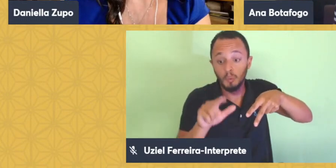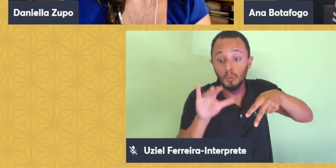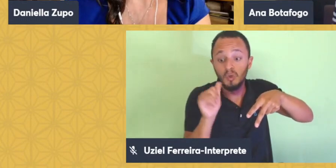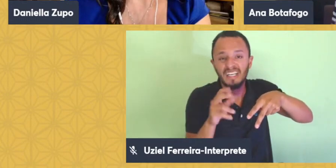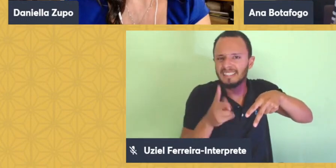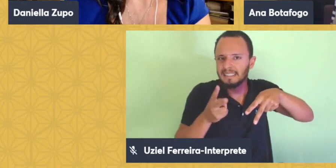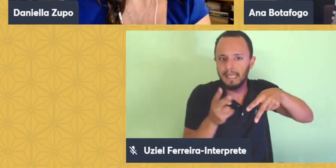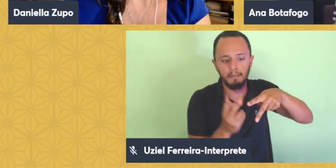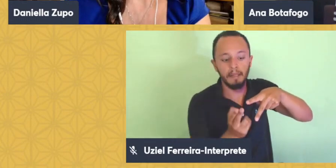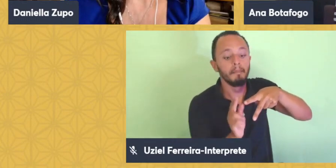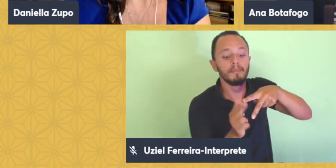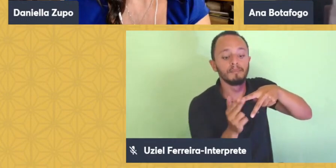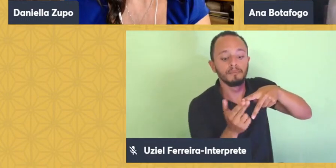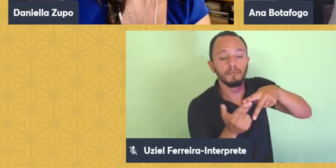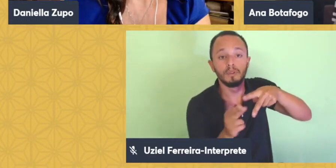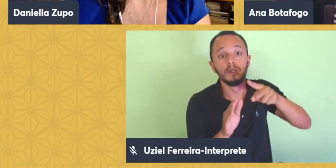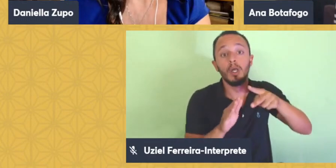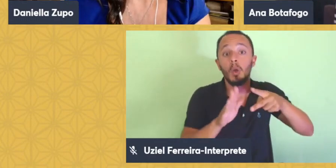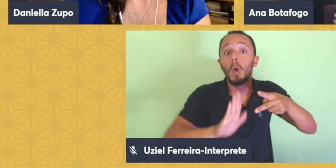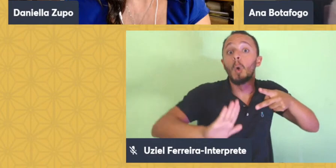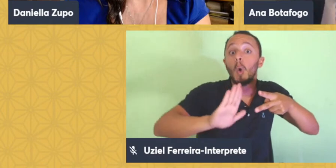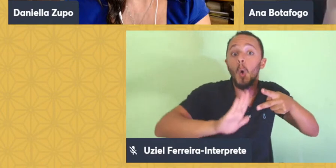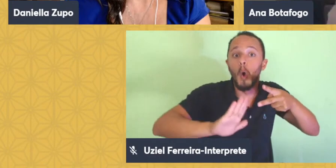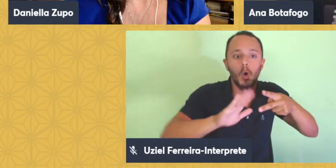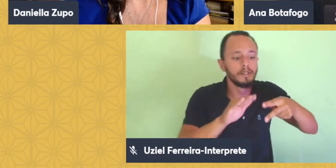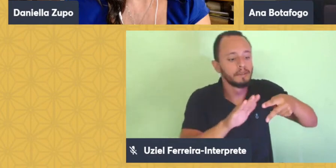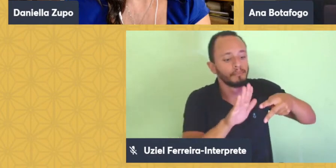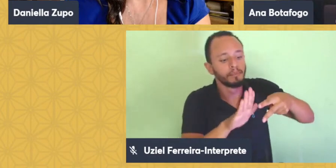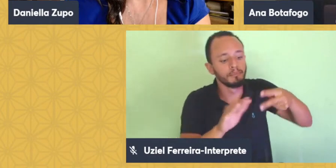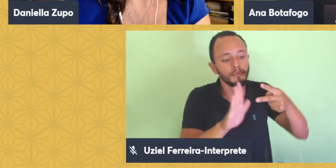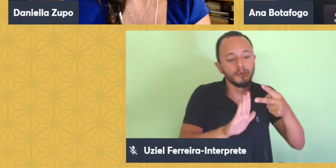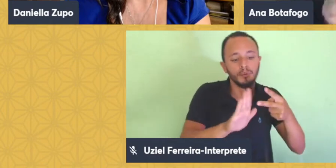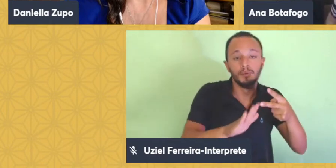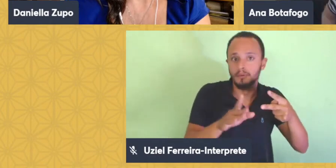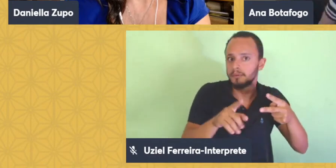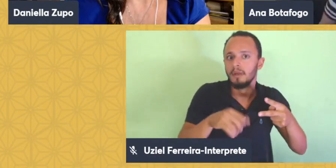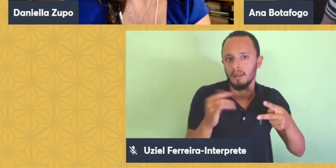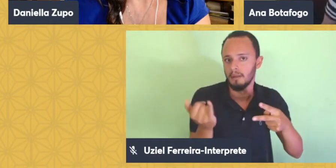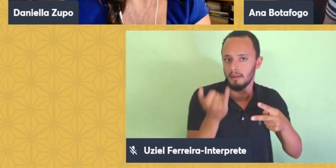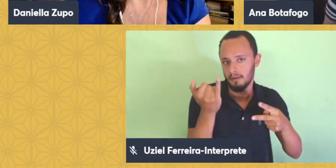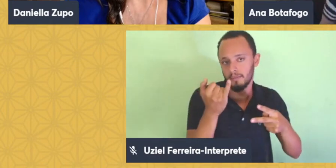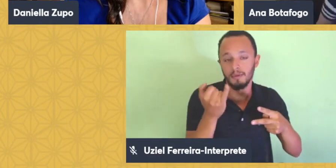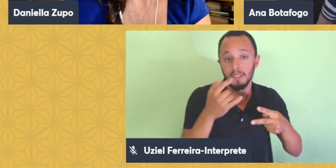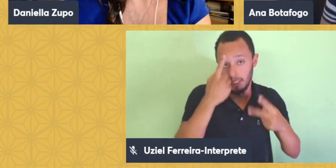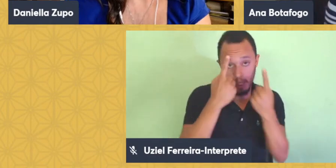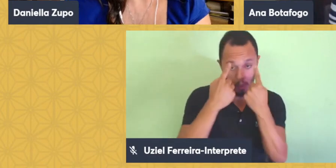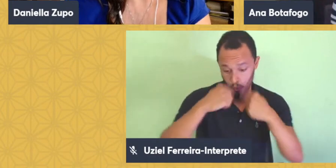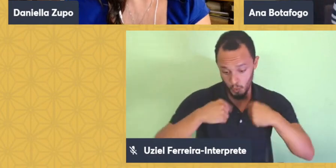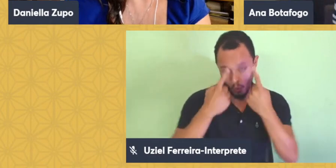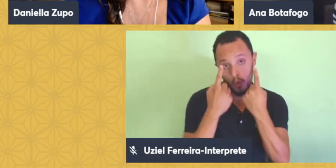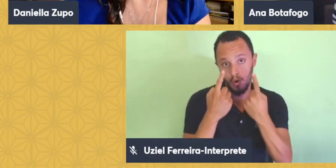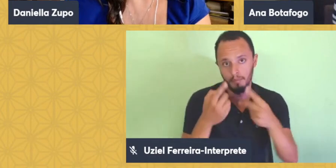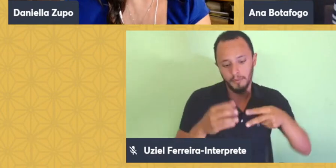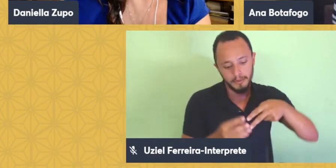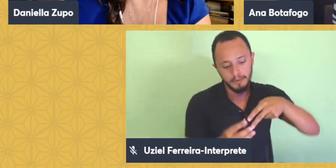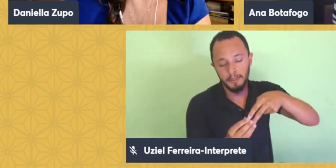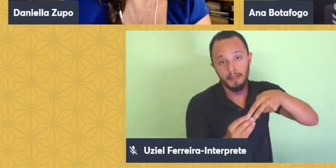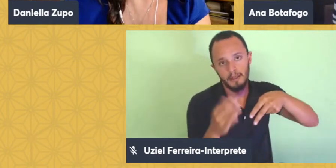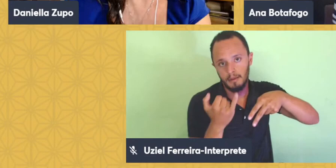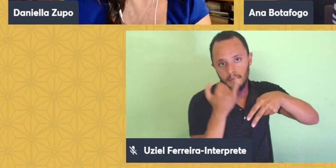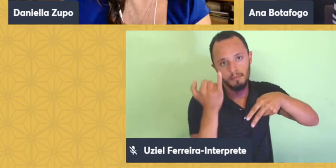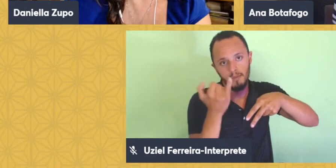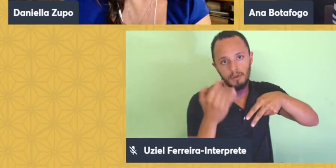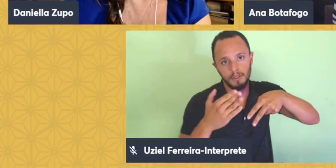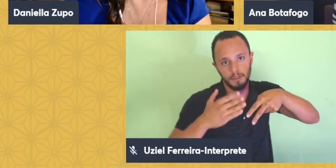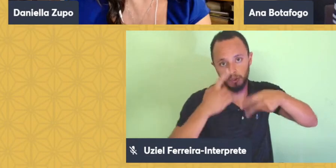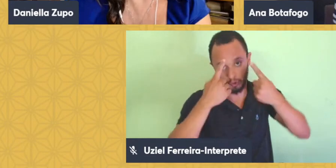a gente precisa cuidar do corpo e o pé e o dedinho do pé faz parte do nosso corpo pergunta da Isadora